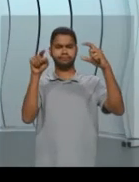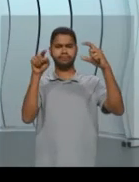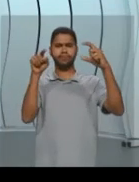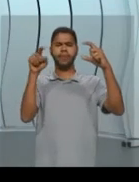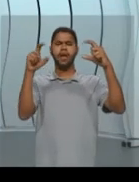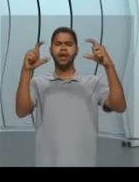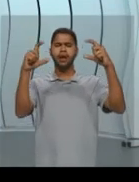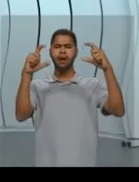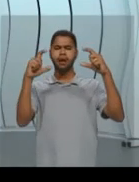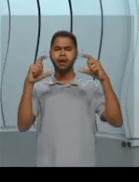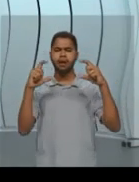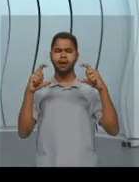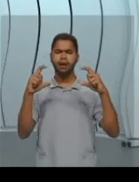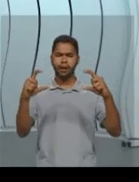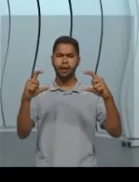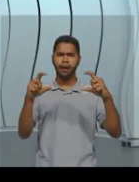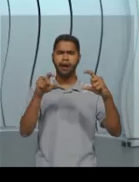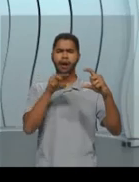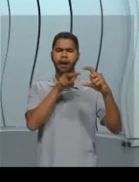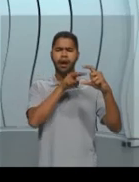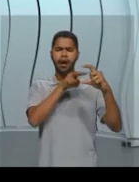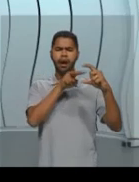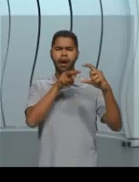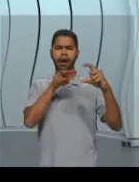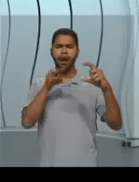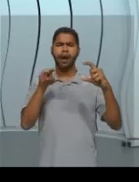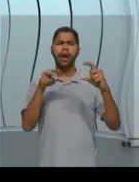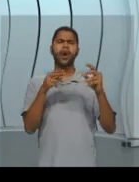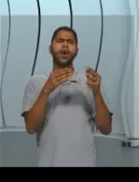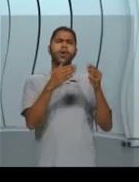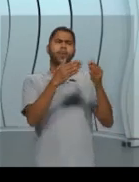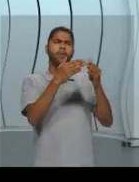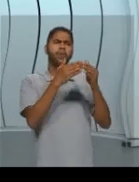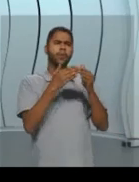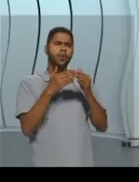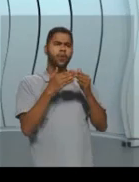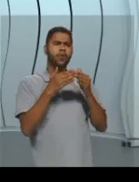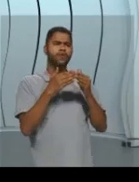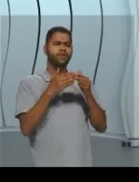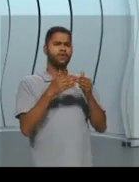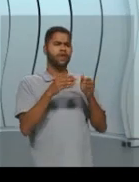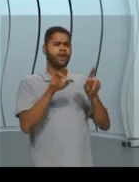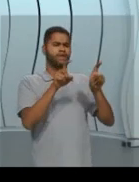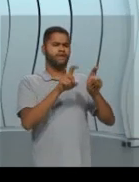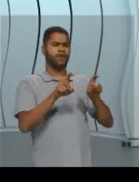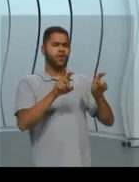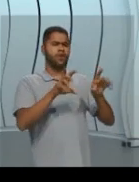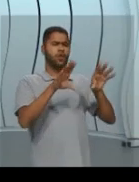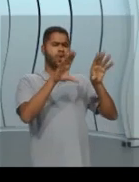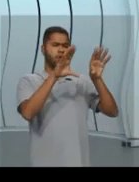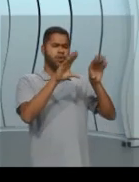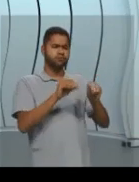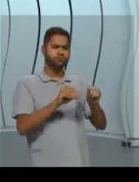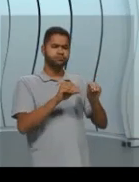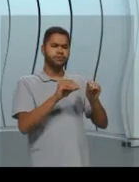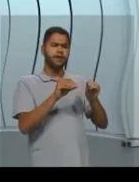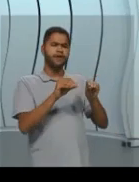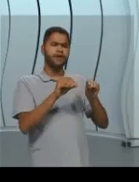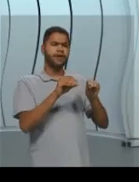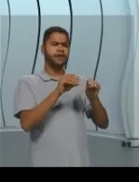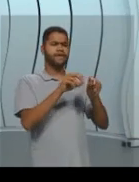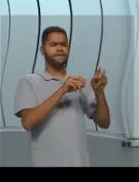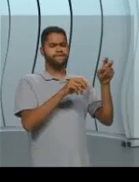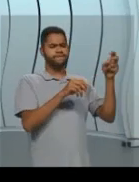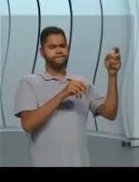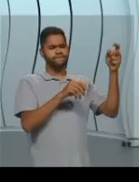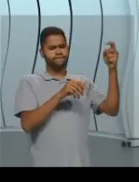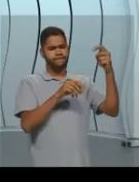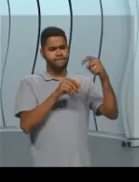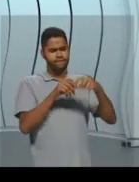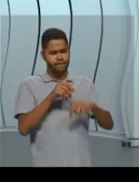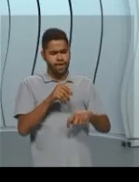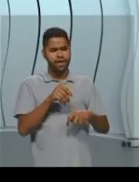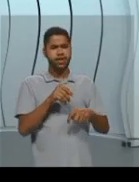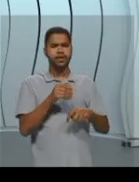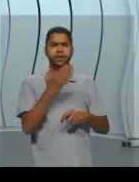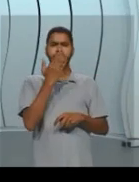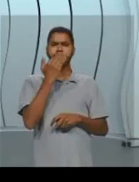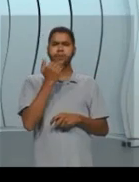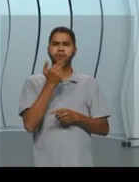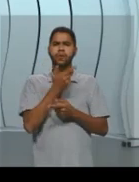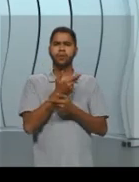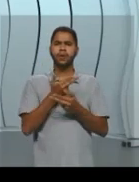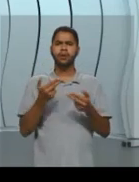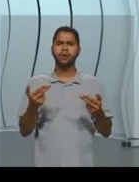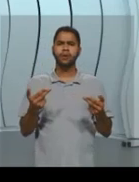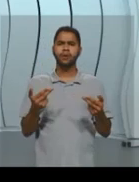que quando você lê, por favor, desligue seu computador, desça as escadas e venha comer algo,